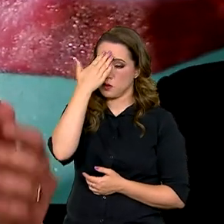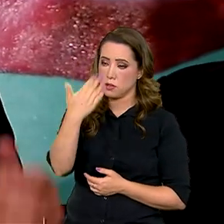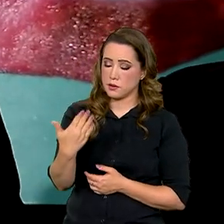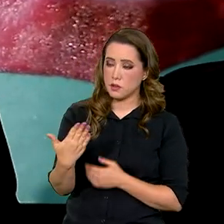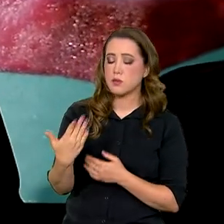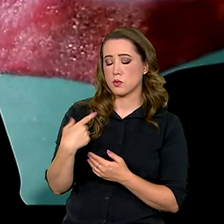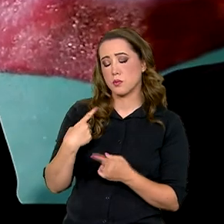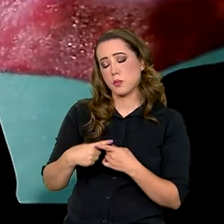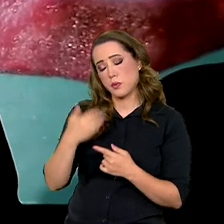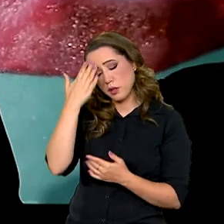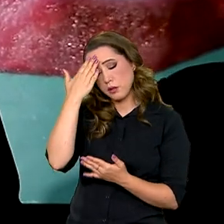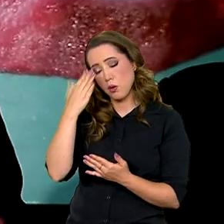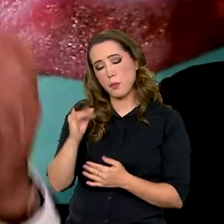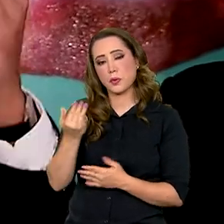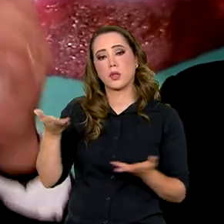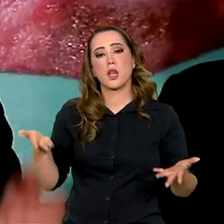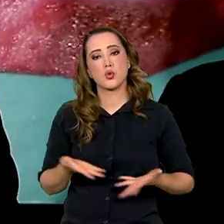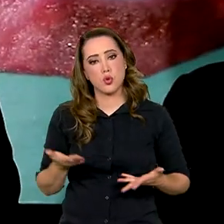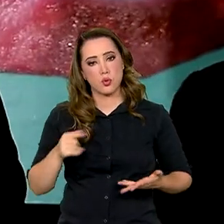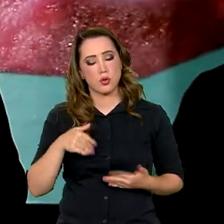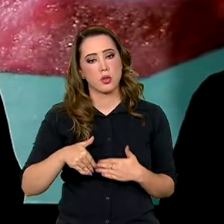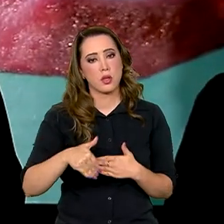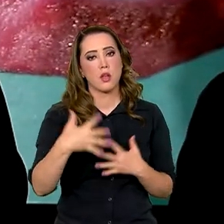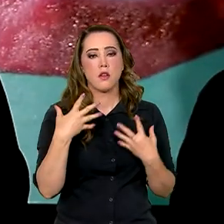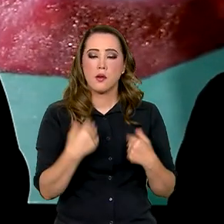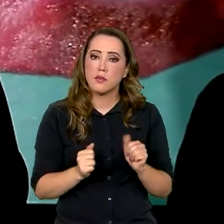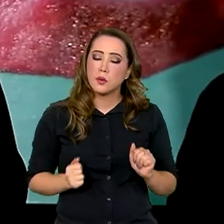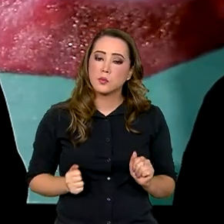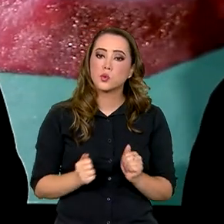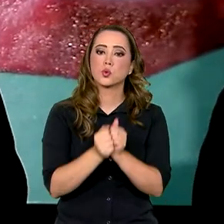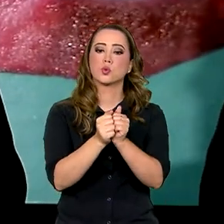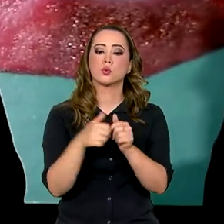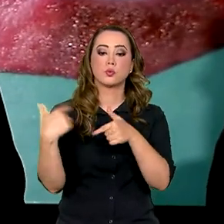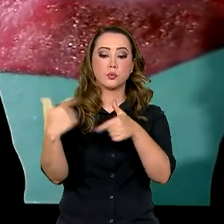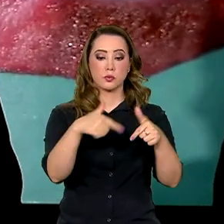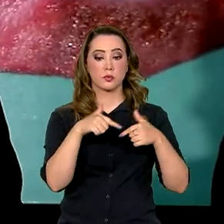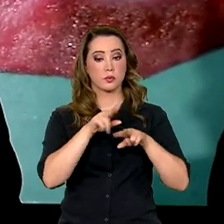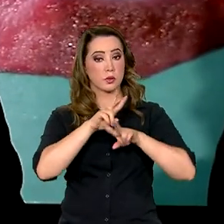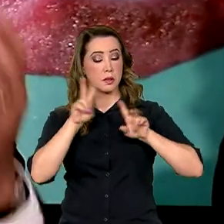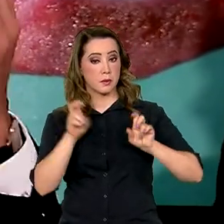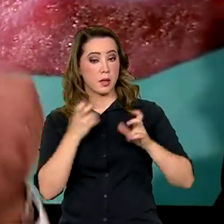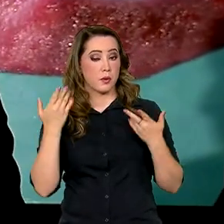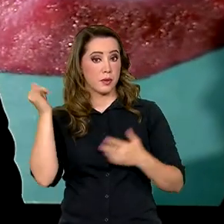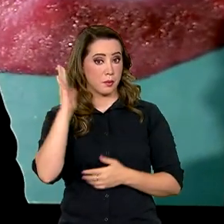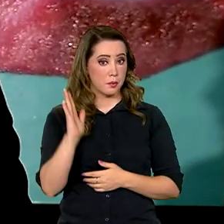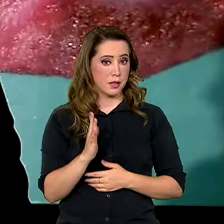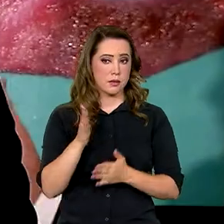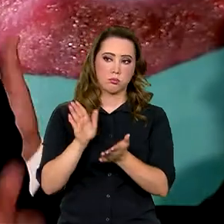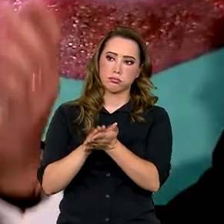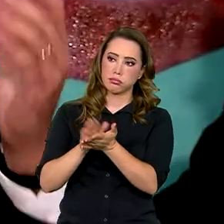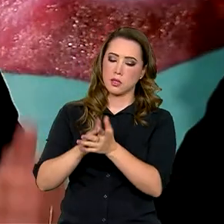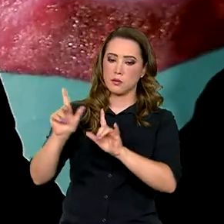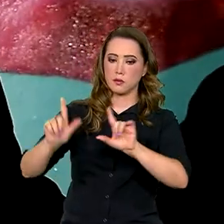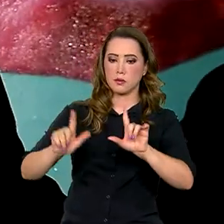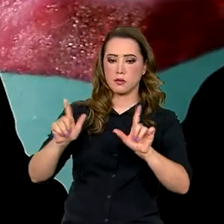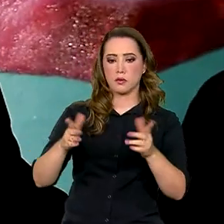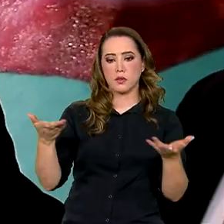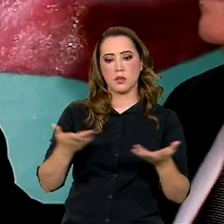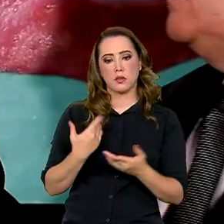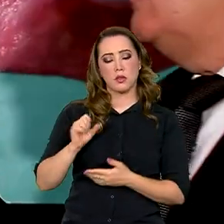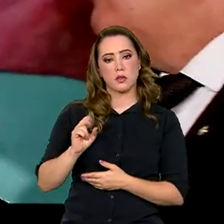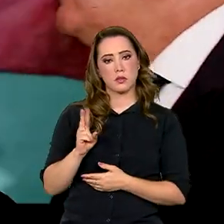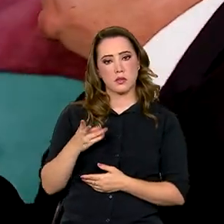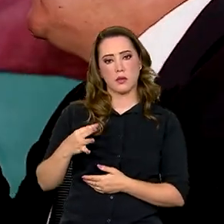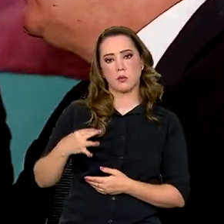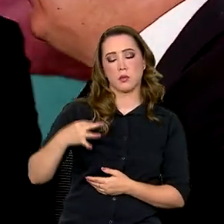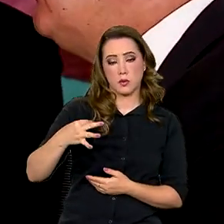recebendo a partir do dia de hoje e vamos juntos trabalhar pelo Brasil e parabéns a imprensa e desde já me